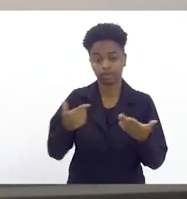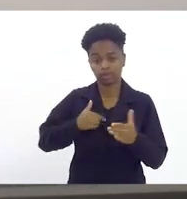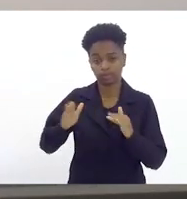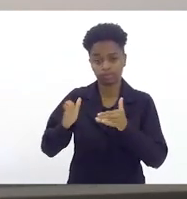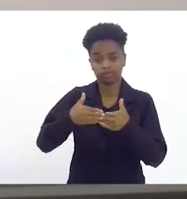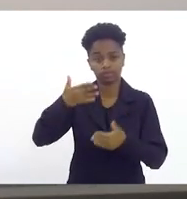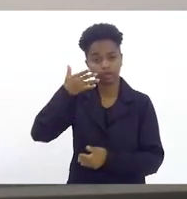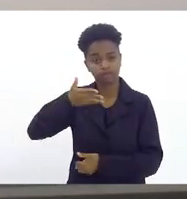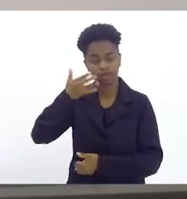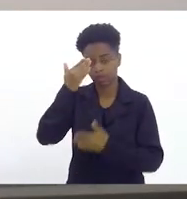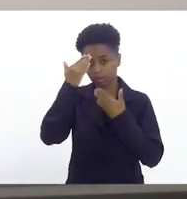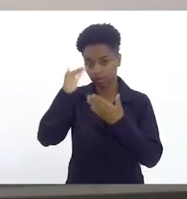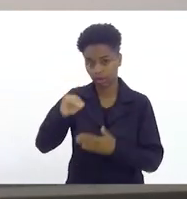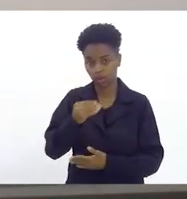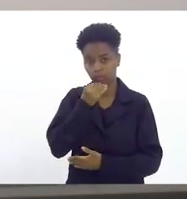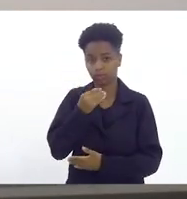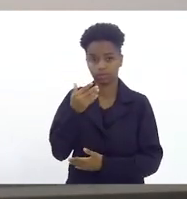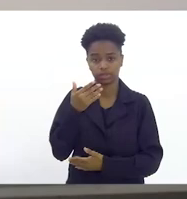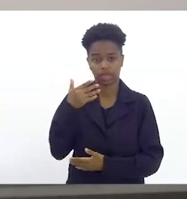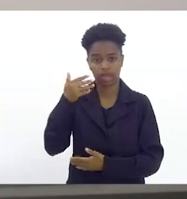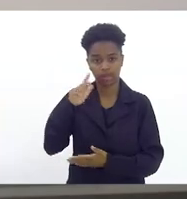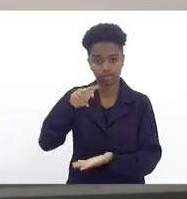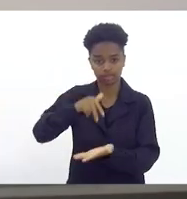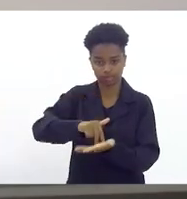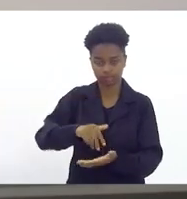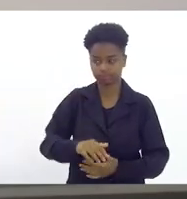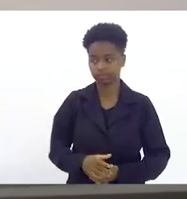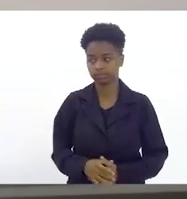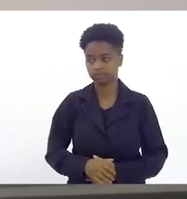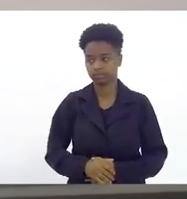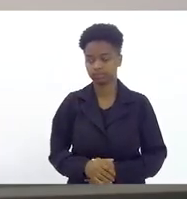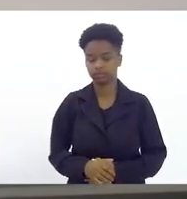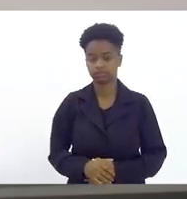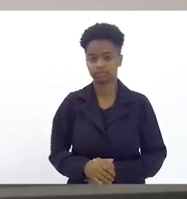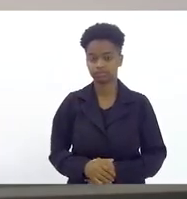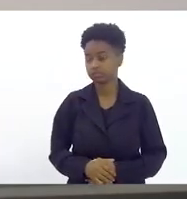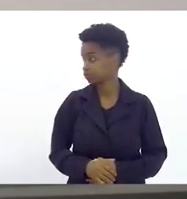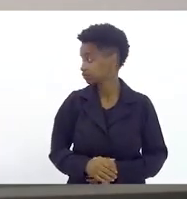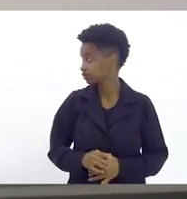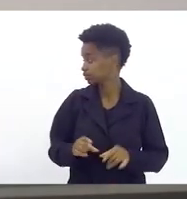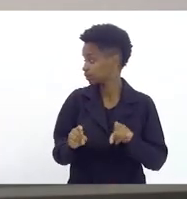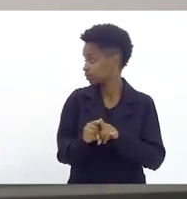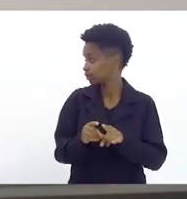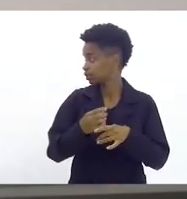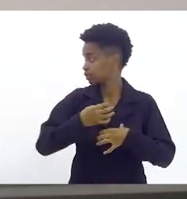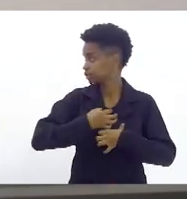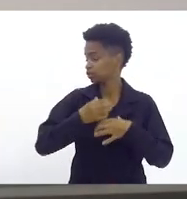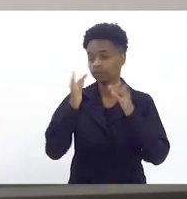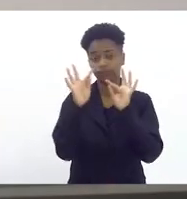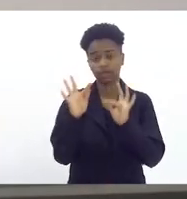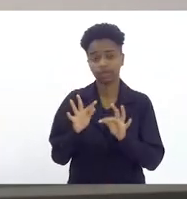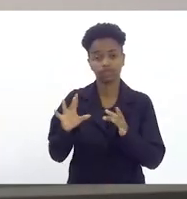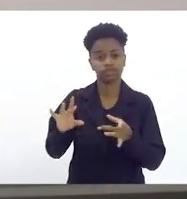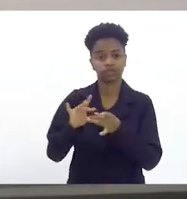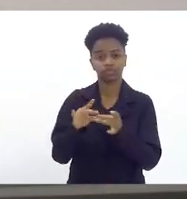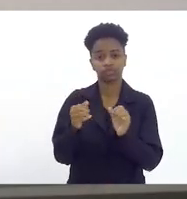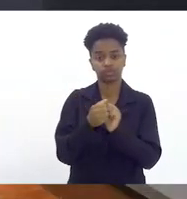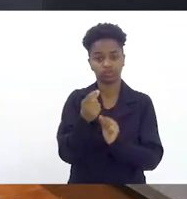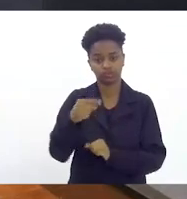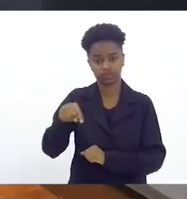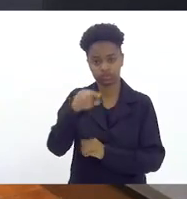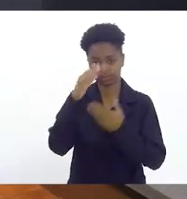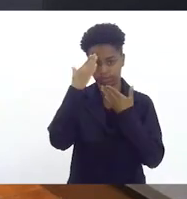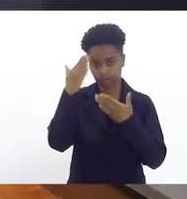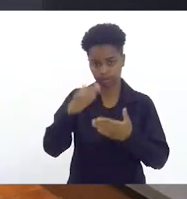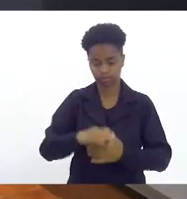que a minha fala agradecendo a oportunidade de estar aqui tá e fico muito feliz de estar presente aqui com vocês obrigado